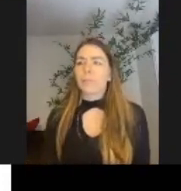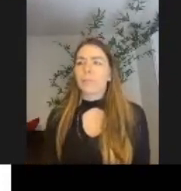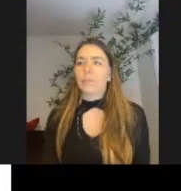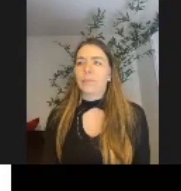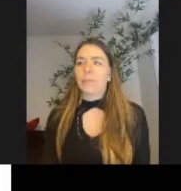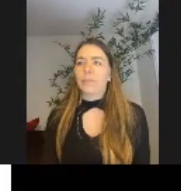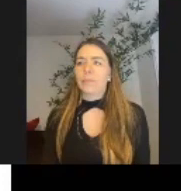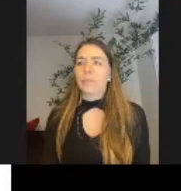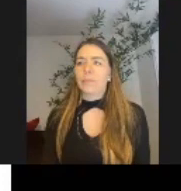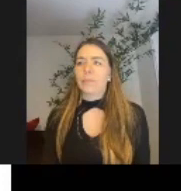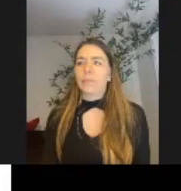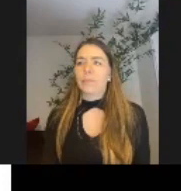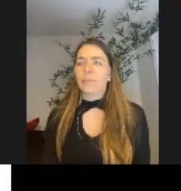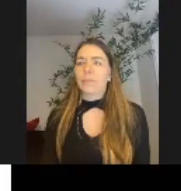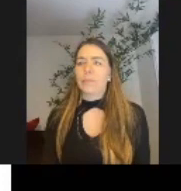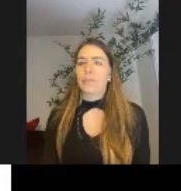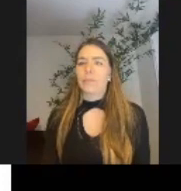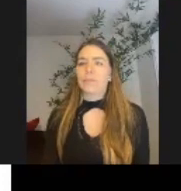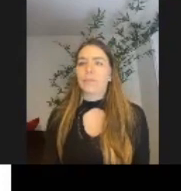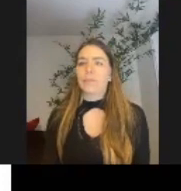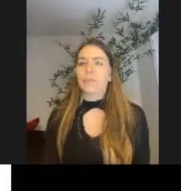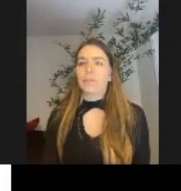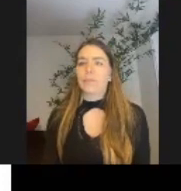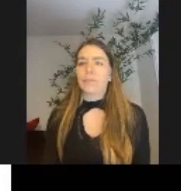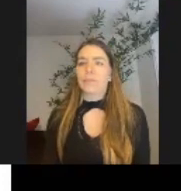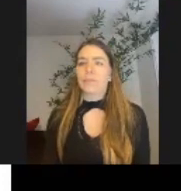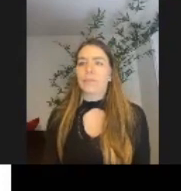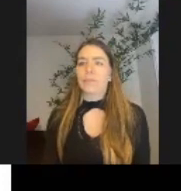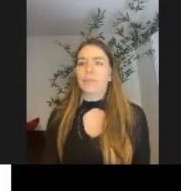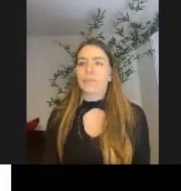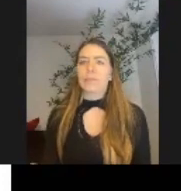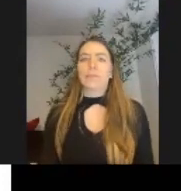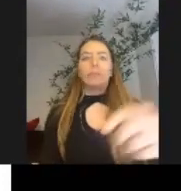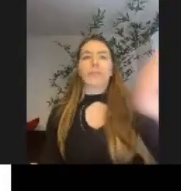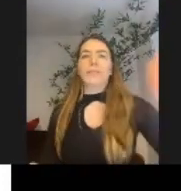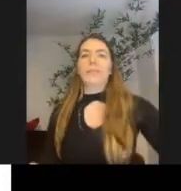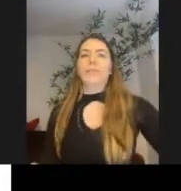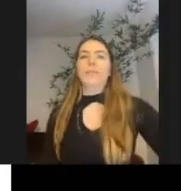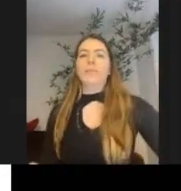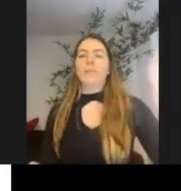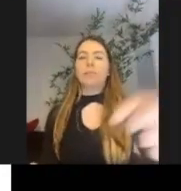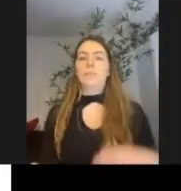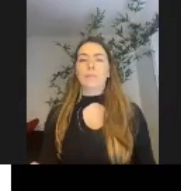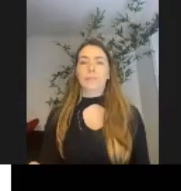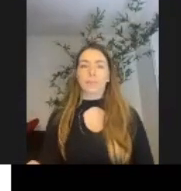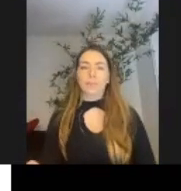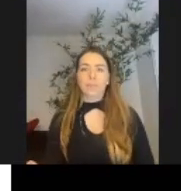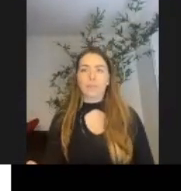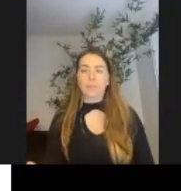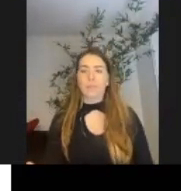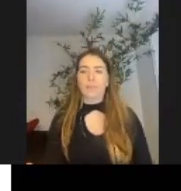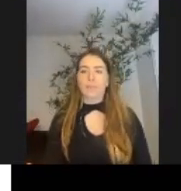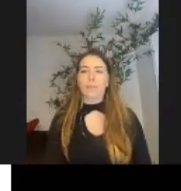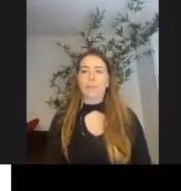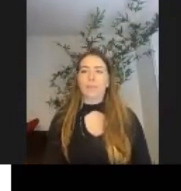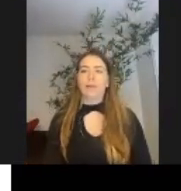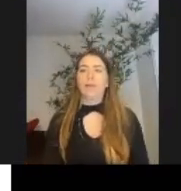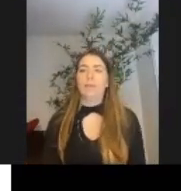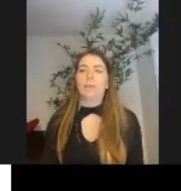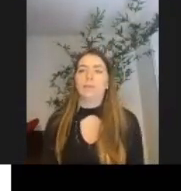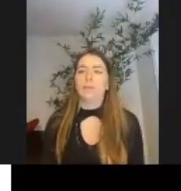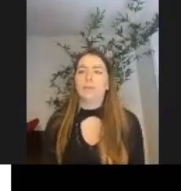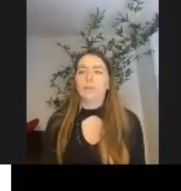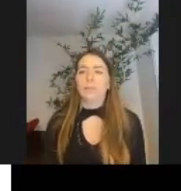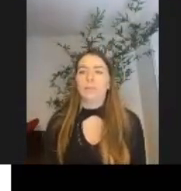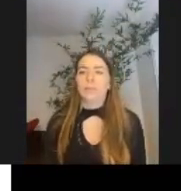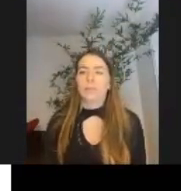emulsionar, poder de aeração, né? A tabela da gastronomia do ovo, ela é muito complexa, assim, até